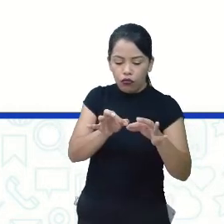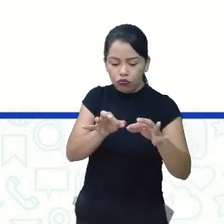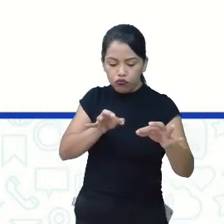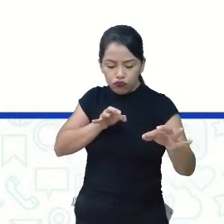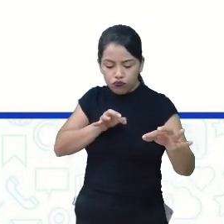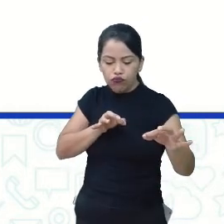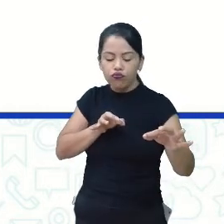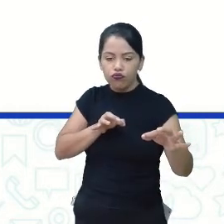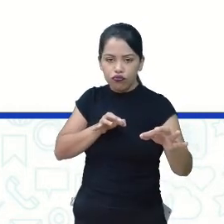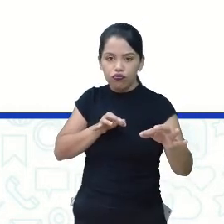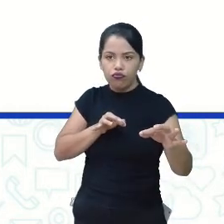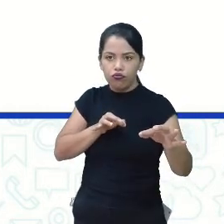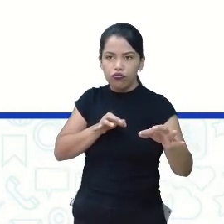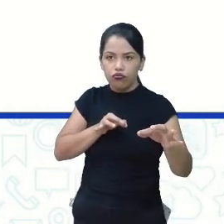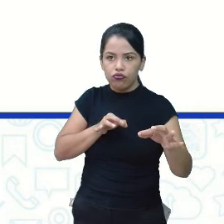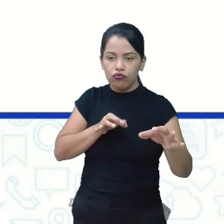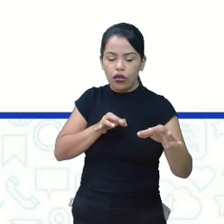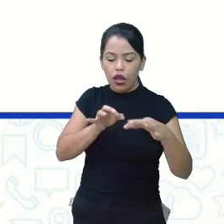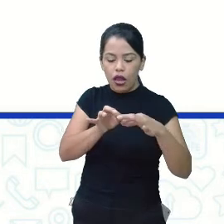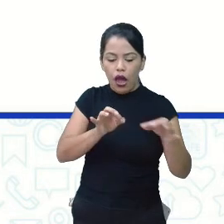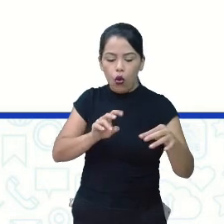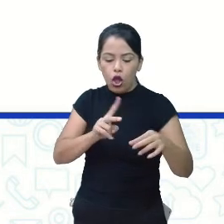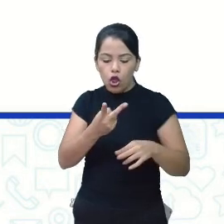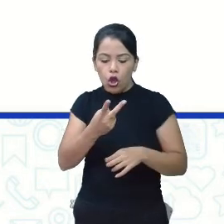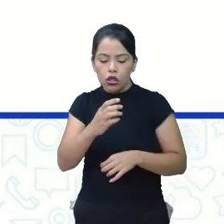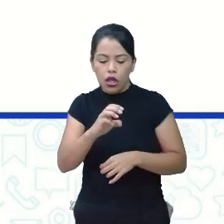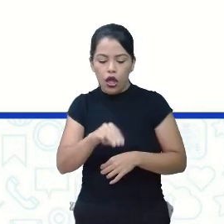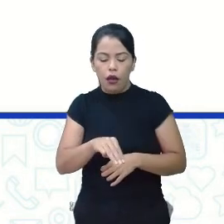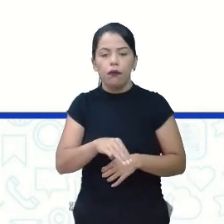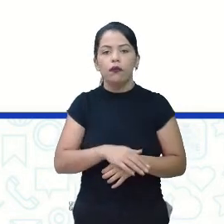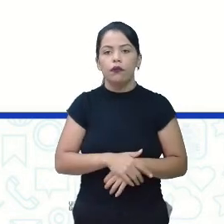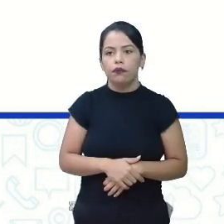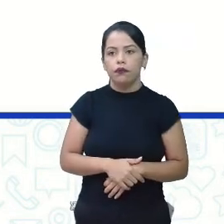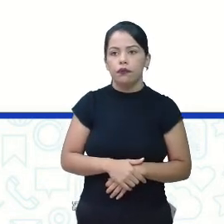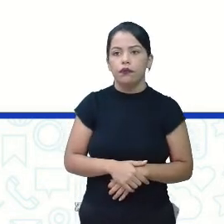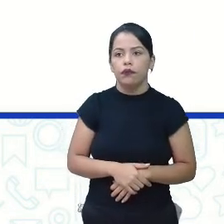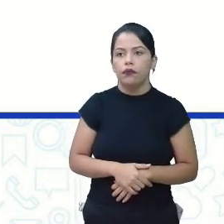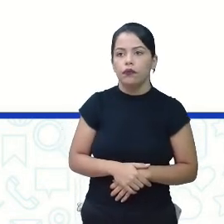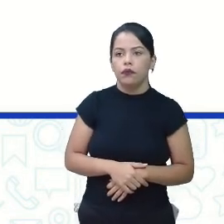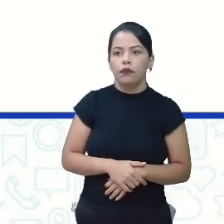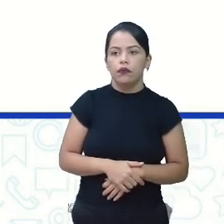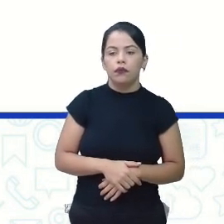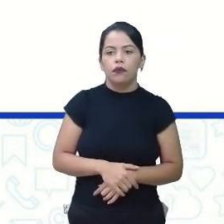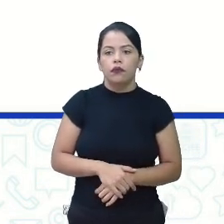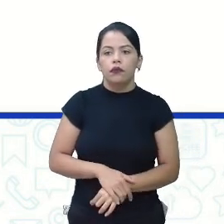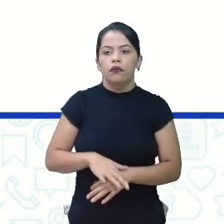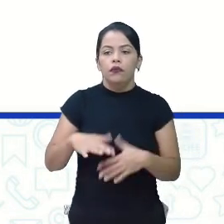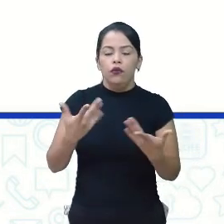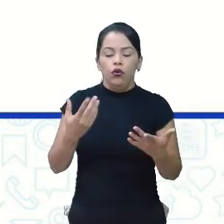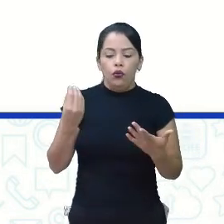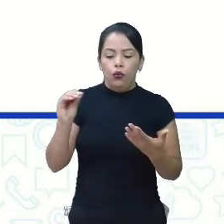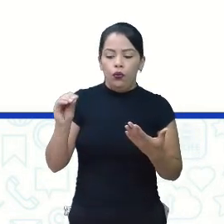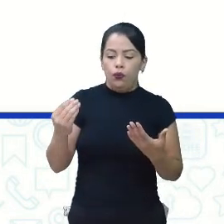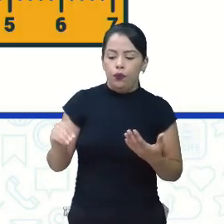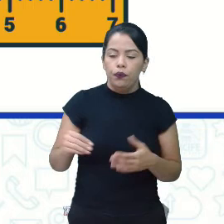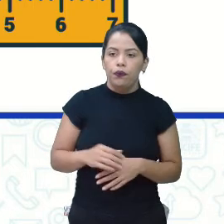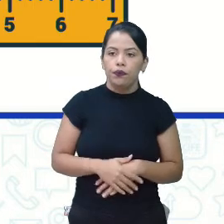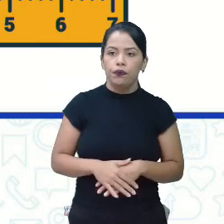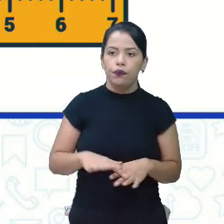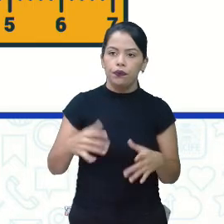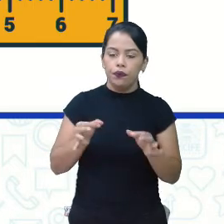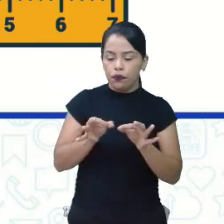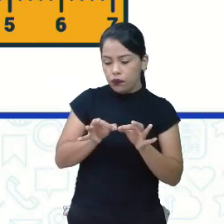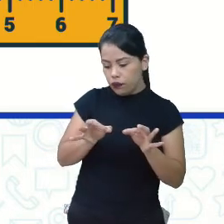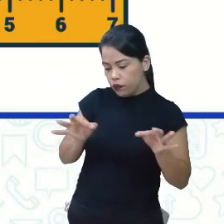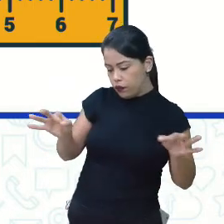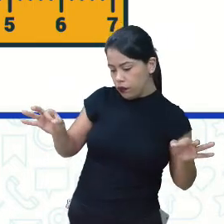minha largura aqui está dando 2 centímetros, eu estou colocando ela aqui em cima para não poluir a imagem, né? E o outro aqui